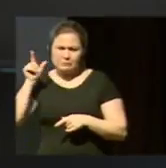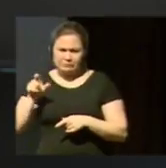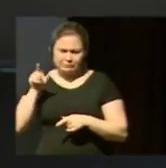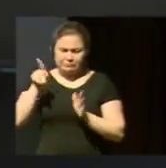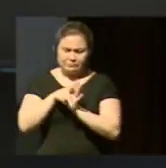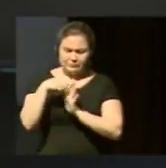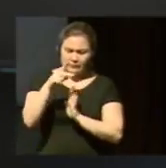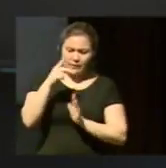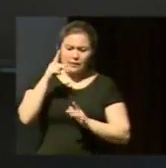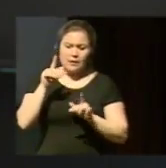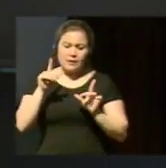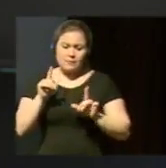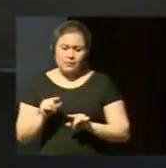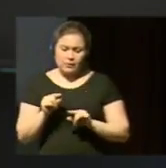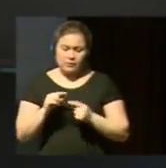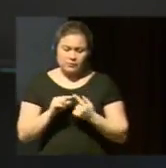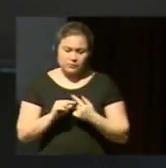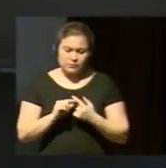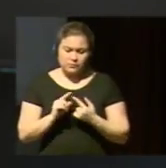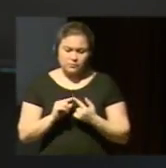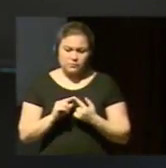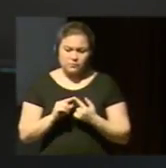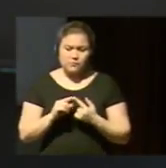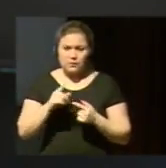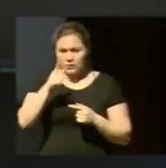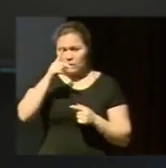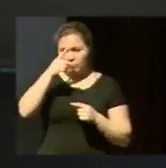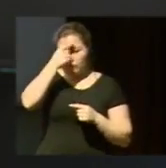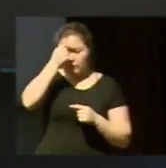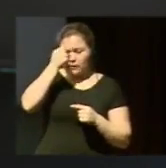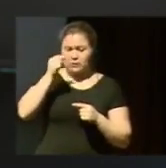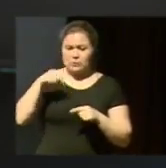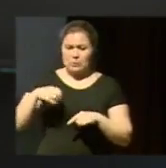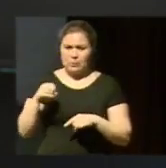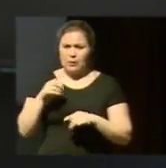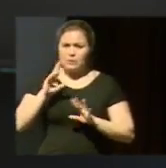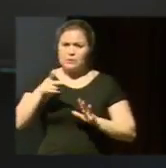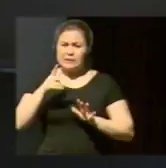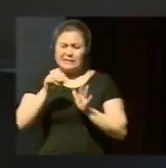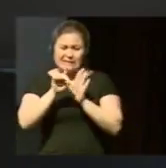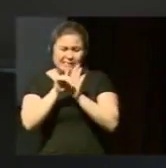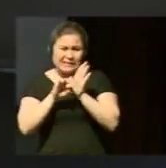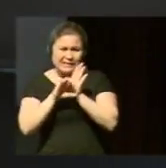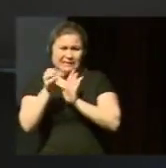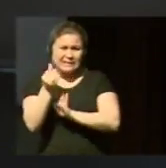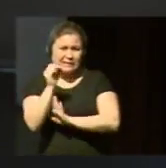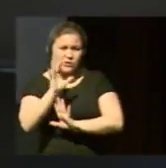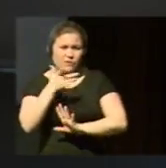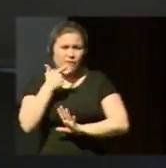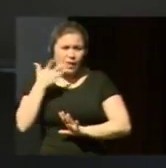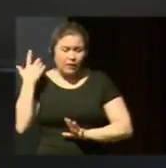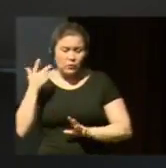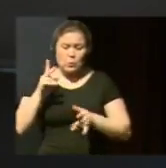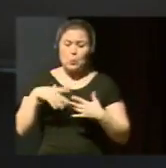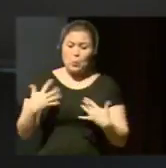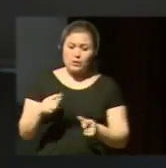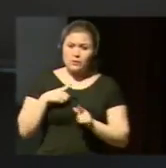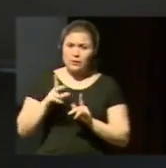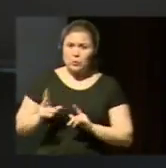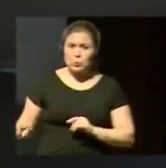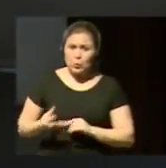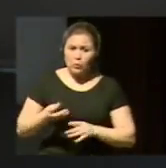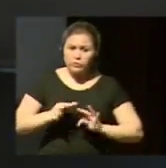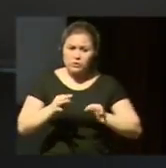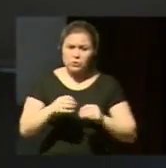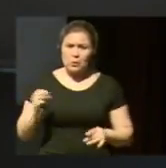honoris causa aqui na Universidade de Porto Alegre, nos anos 60 já dizia, sempre quando se trata de nova mídia,